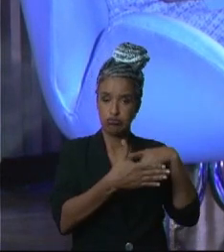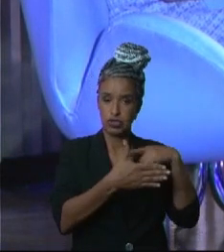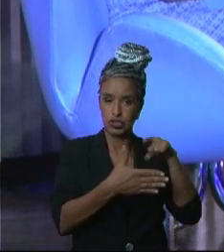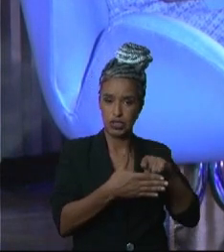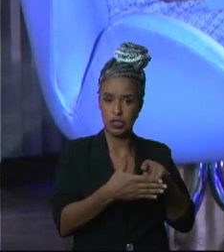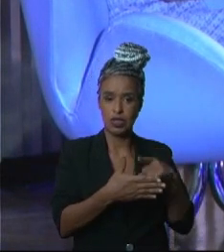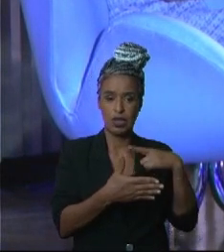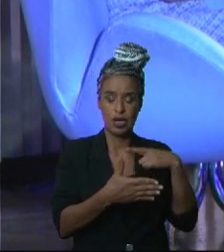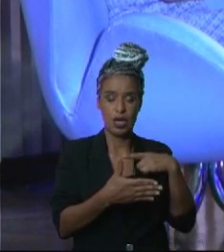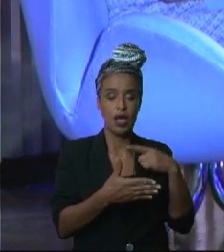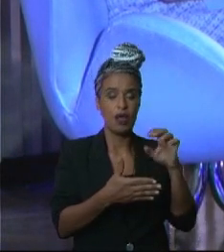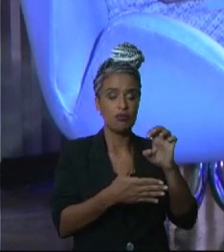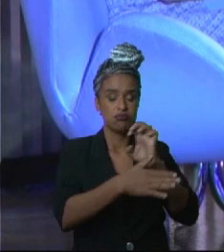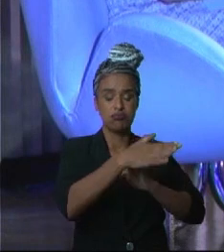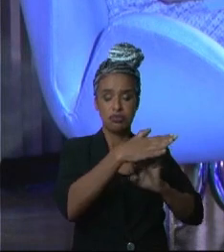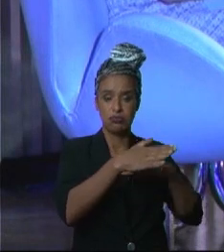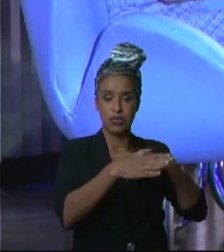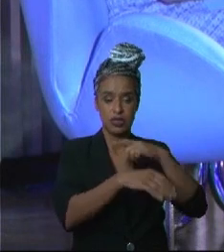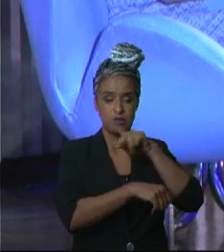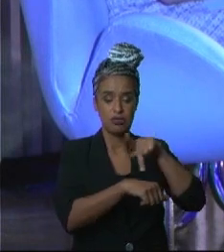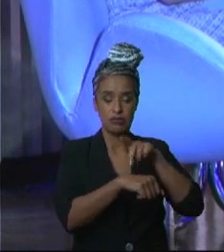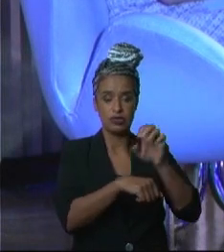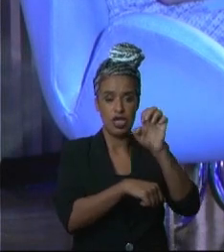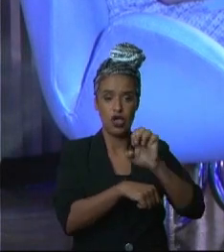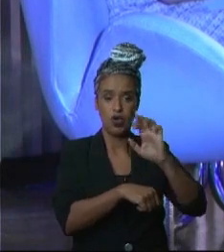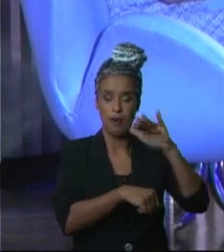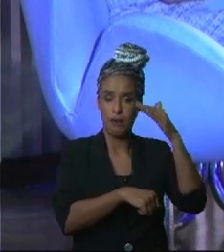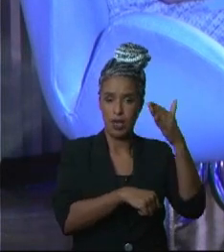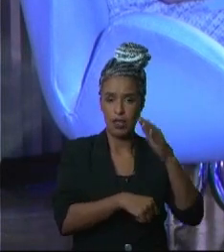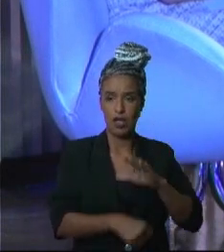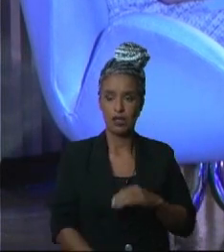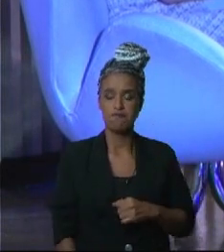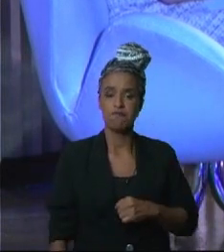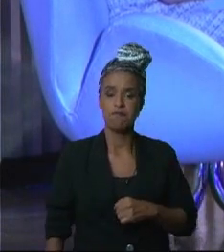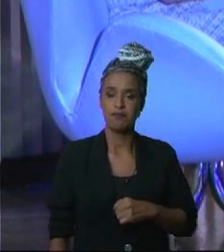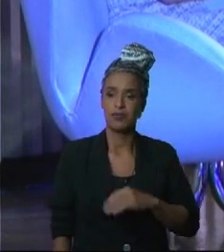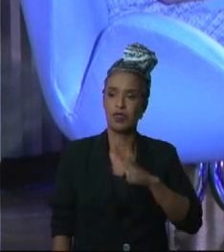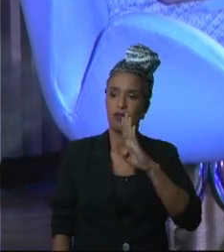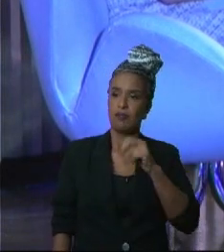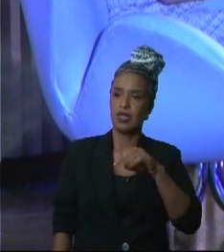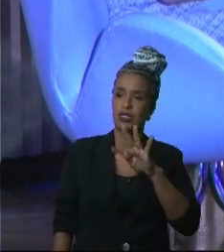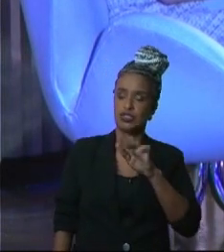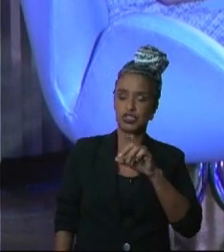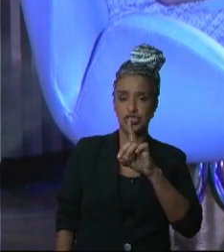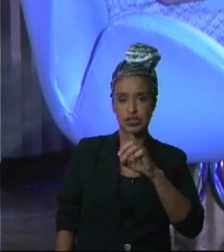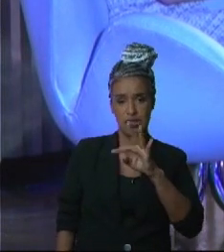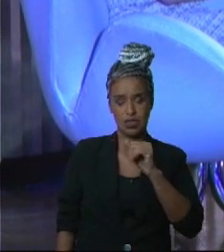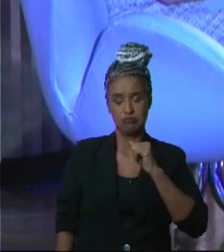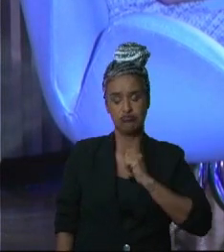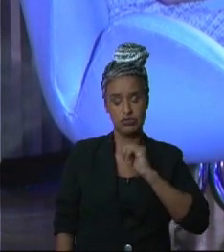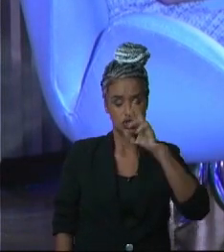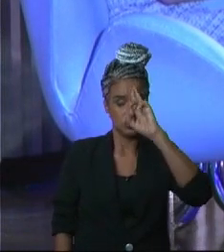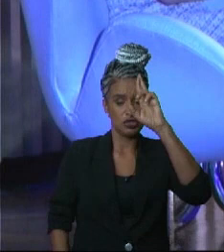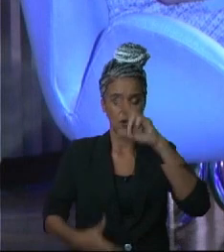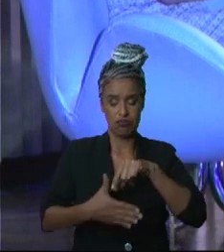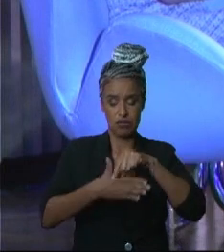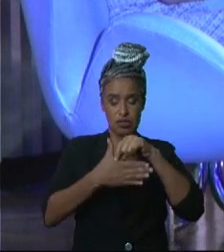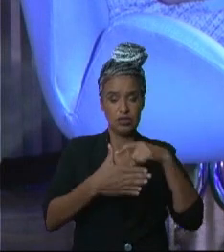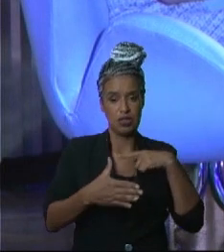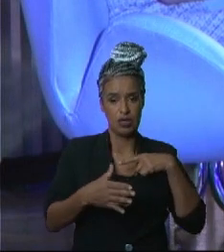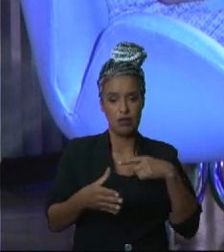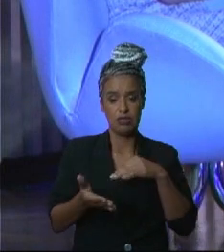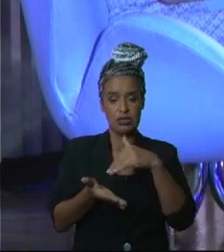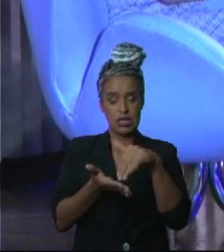Relações Multilaterais do Serviço Europeu de Ação Externa, online. A senhora Benedetta Berti, que é chefe de planejamento de políticas no escritório